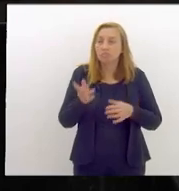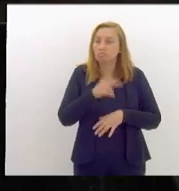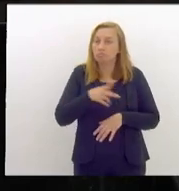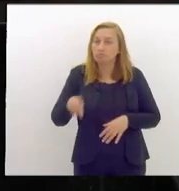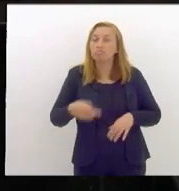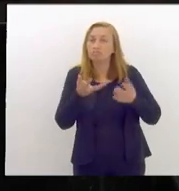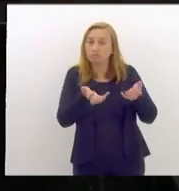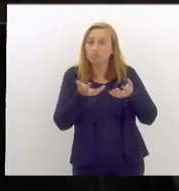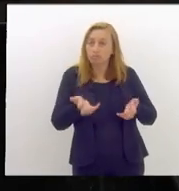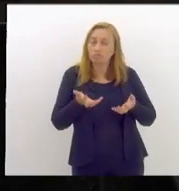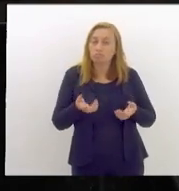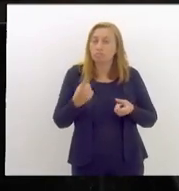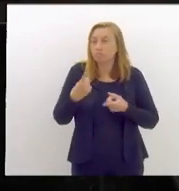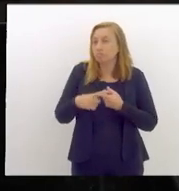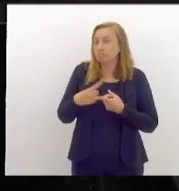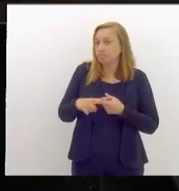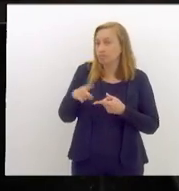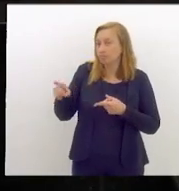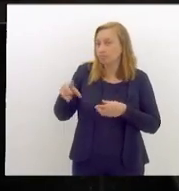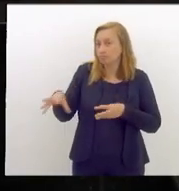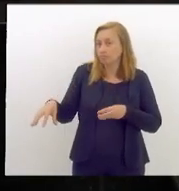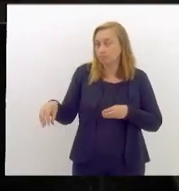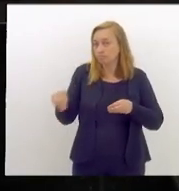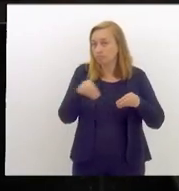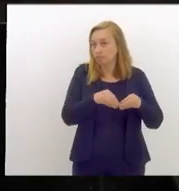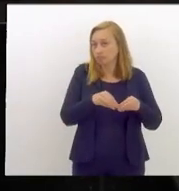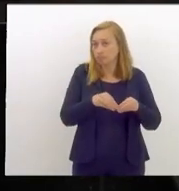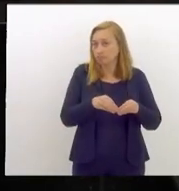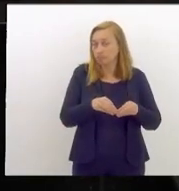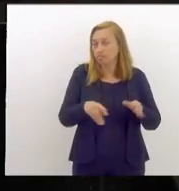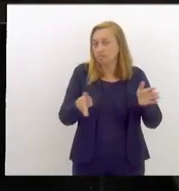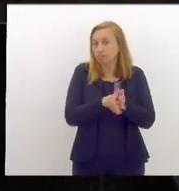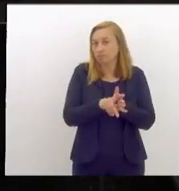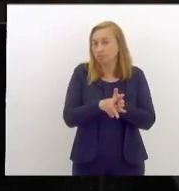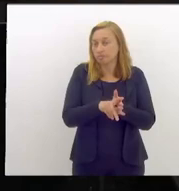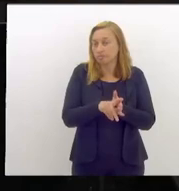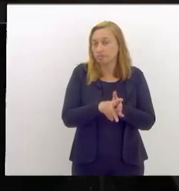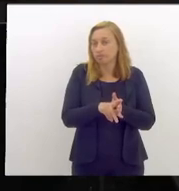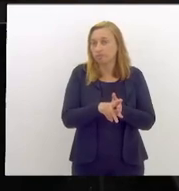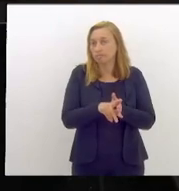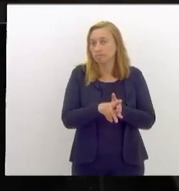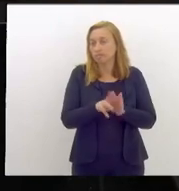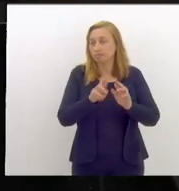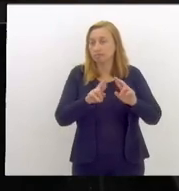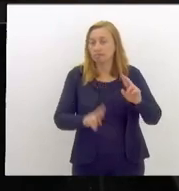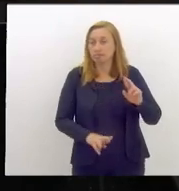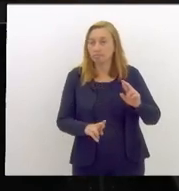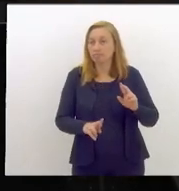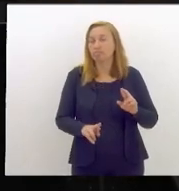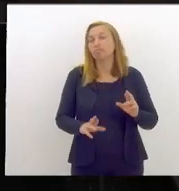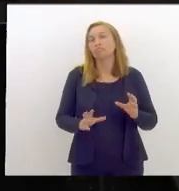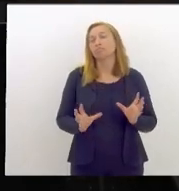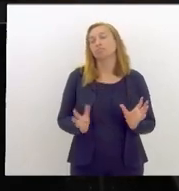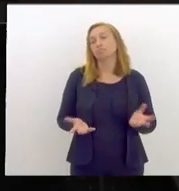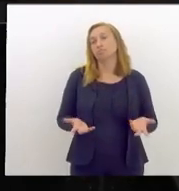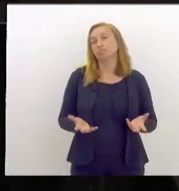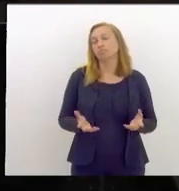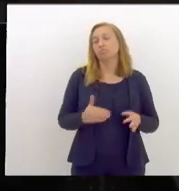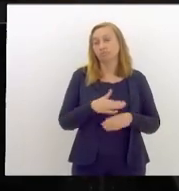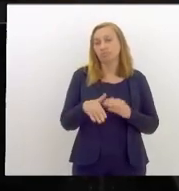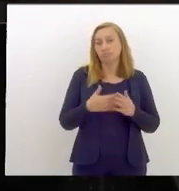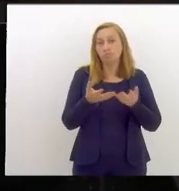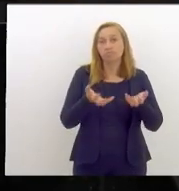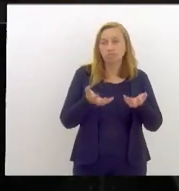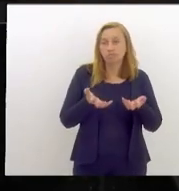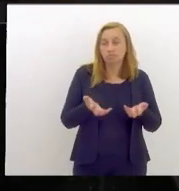porque seriam passar a ser professores da UERJ o campo de sente queria o corpo de ser ente